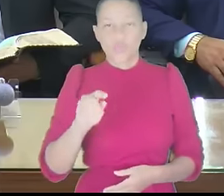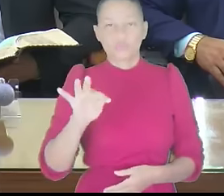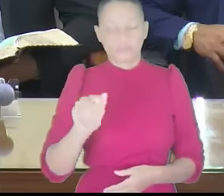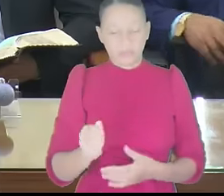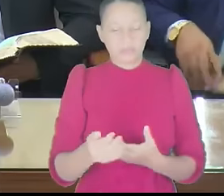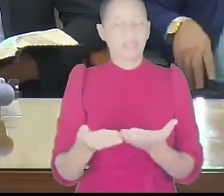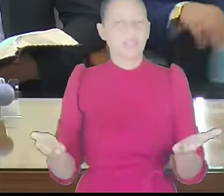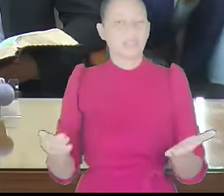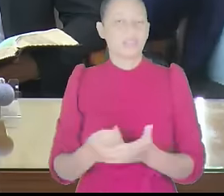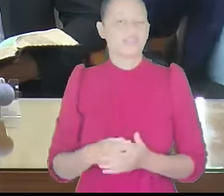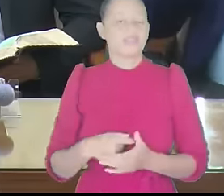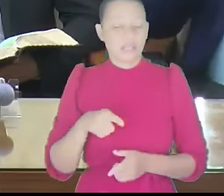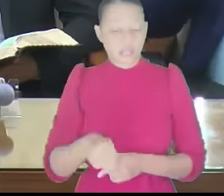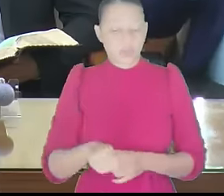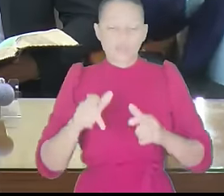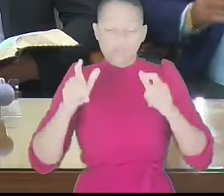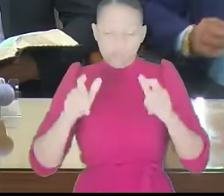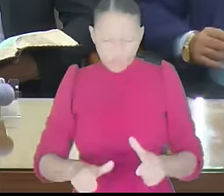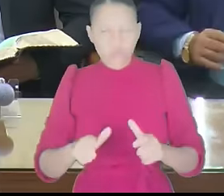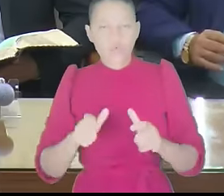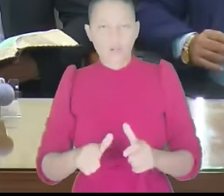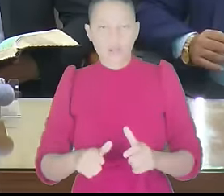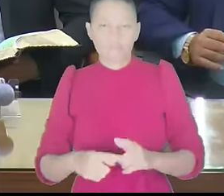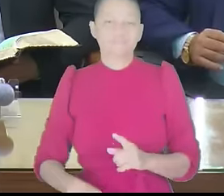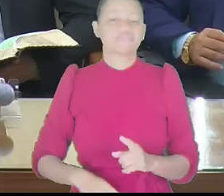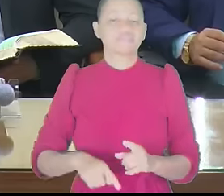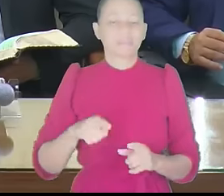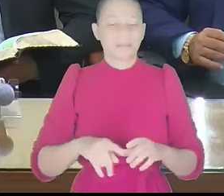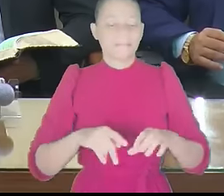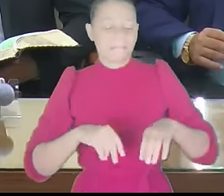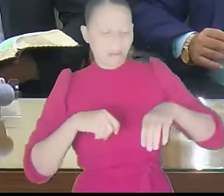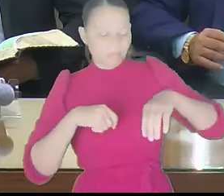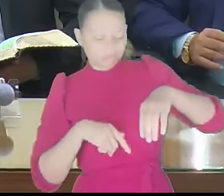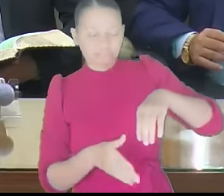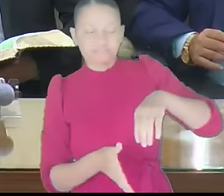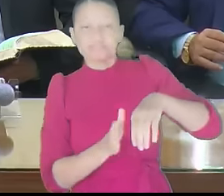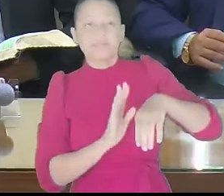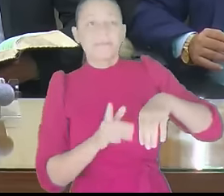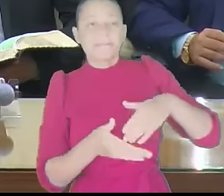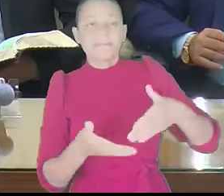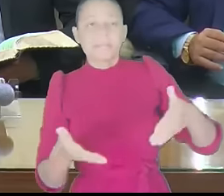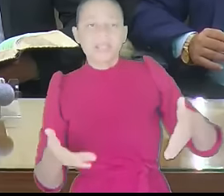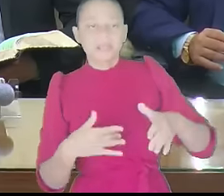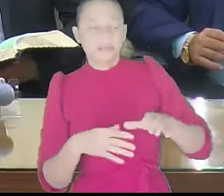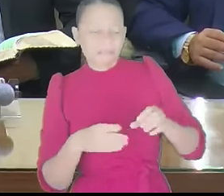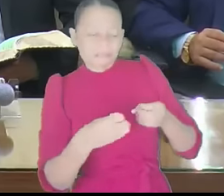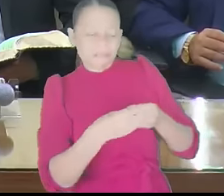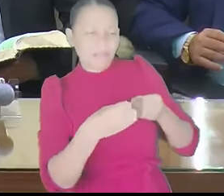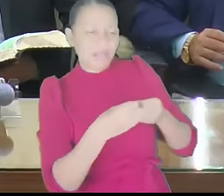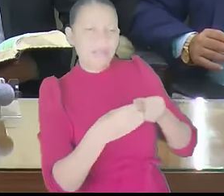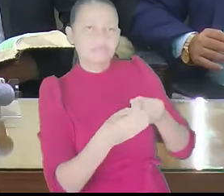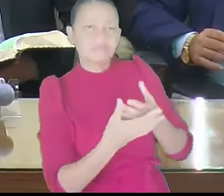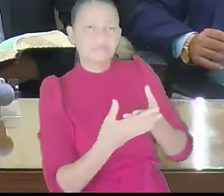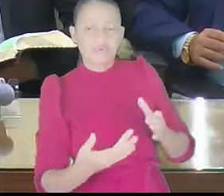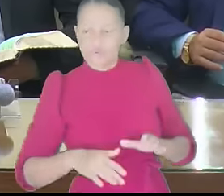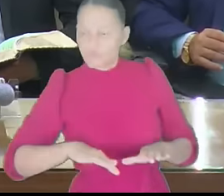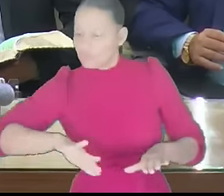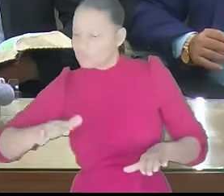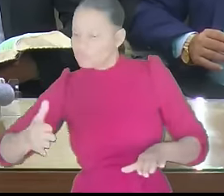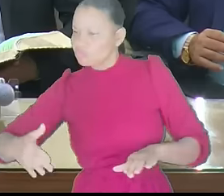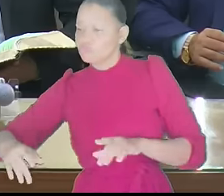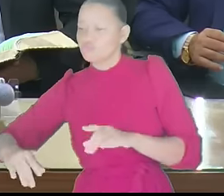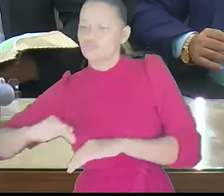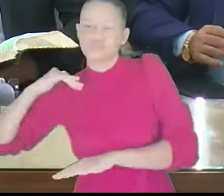onde no Santo Sepulcro, tem dois lá, mas o Santo Sepulcro é o mais garantido. É bem pertinho, assim, o lugar do Calvário é assim, e o lugar